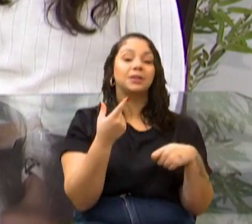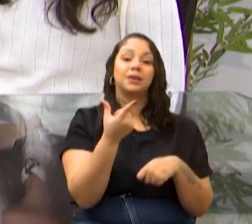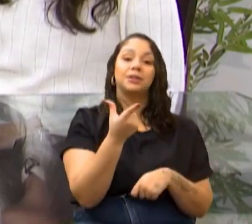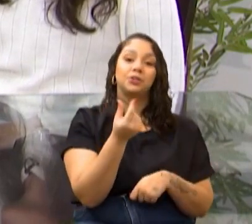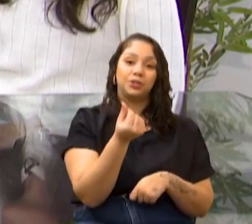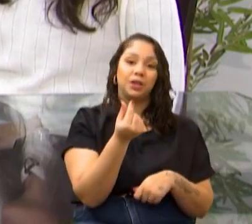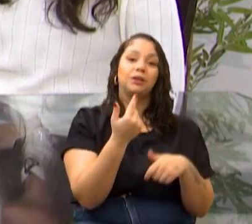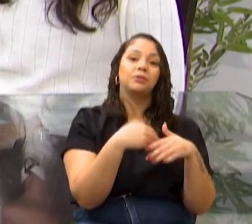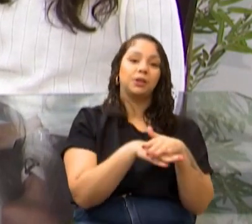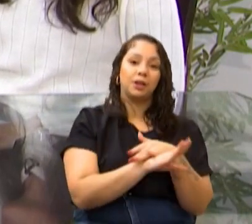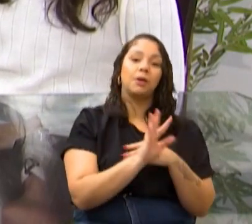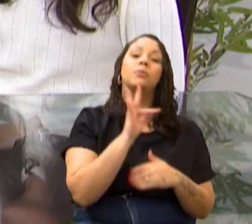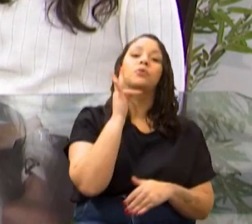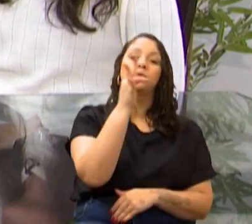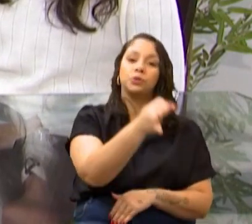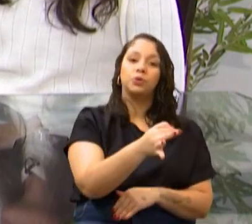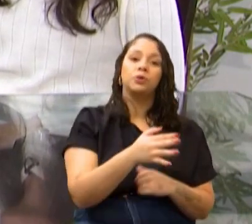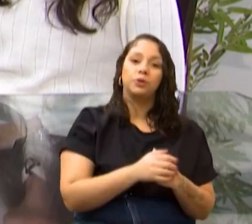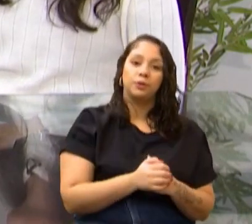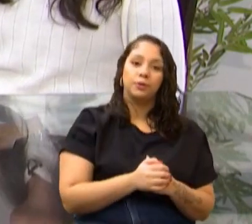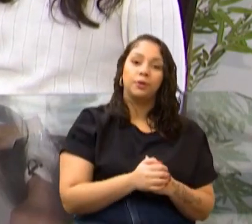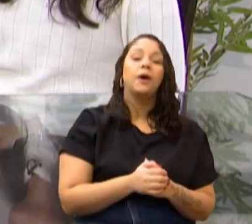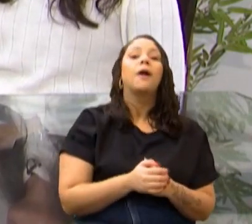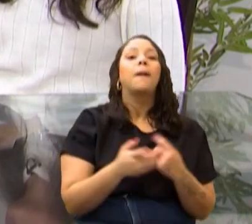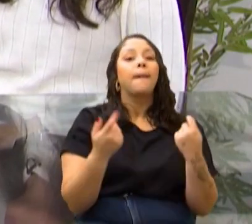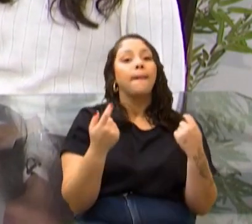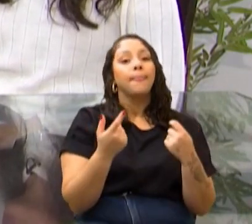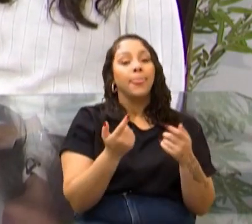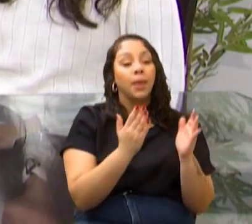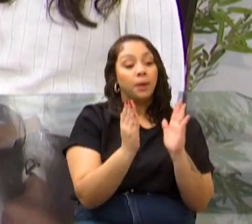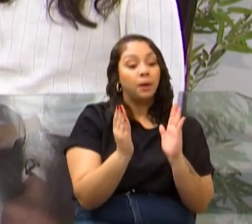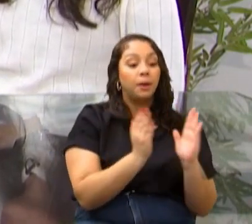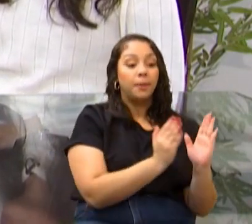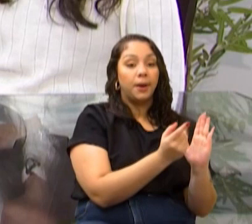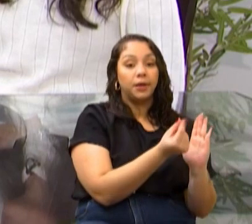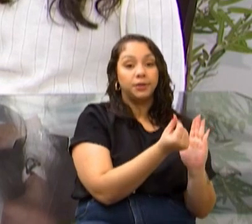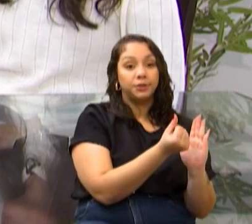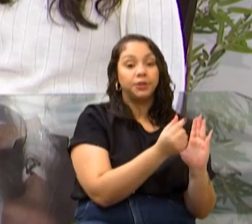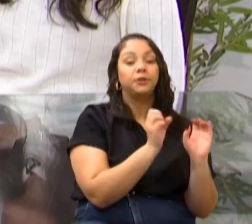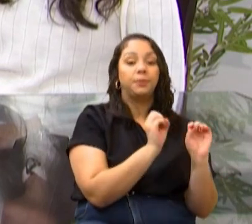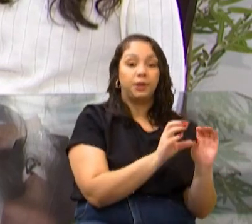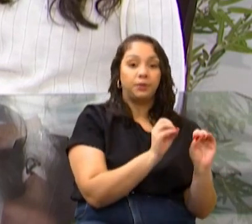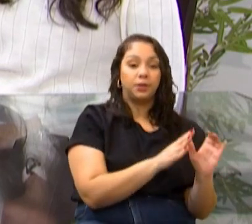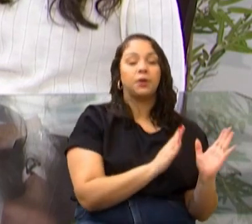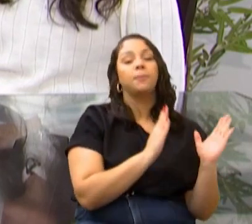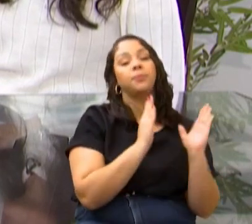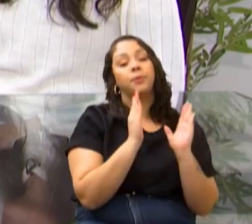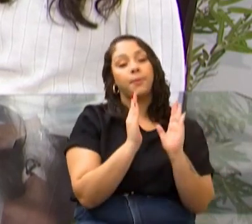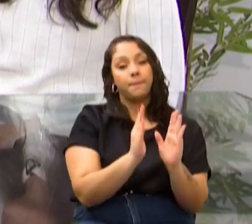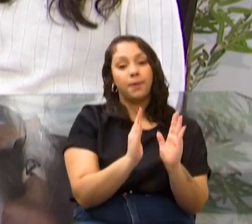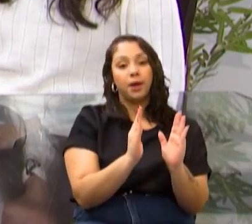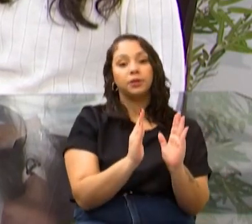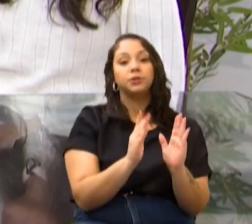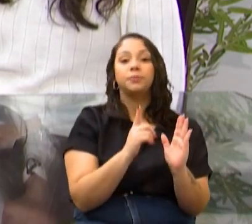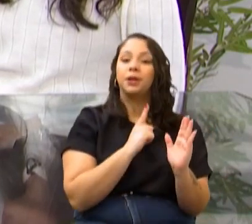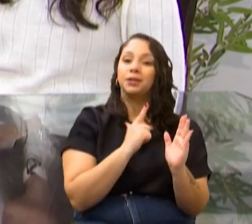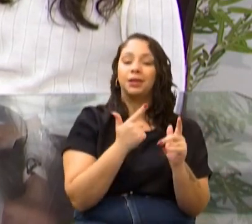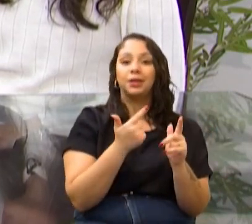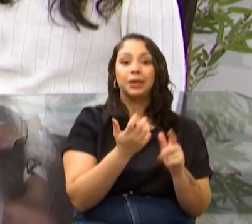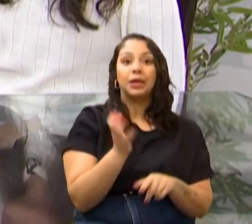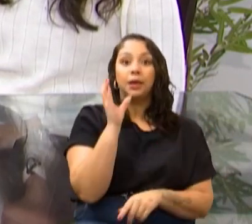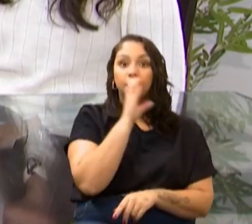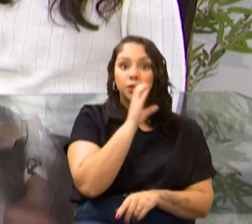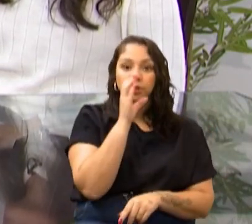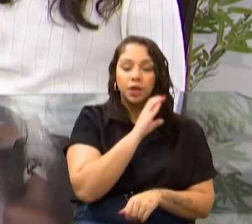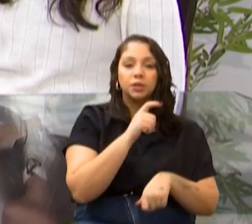que ele precisa ter uma reserva. Para o futuro, ele precisa ter uma parte do dinheiro para a educação, uma parte para